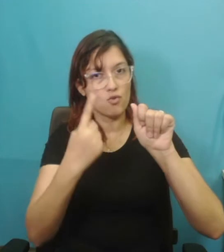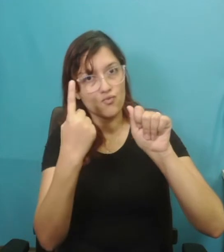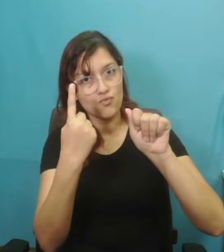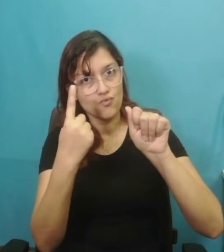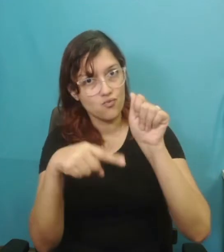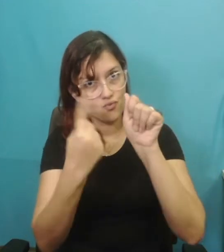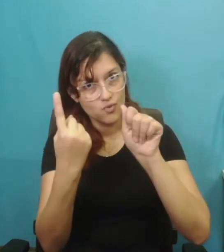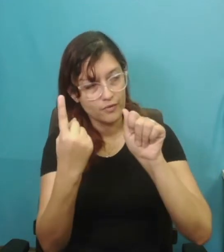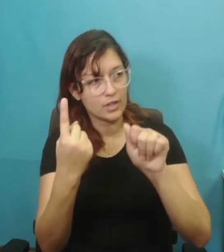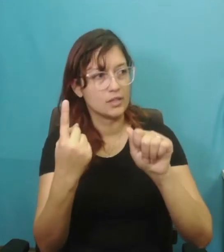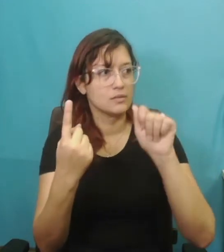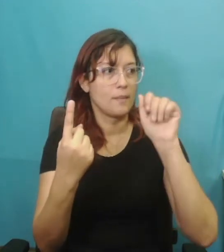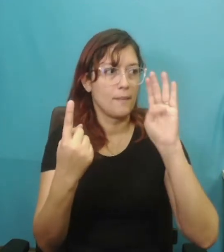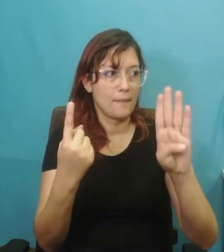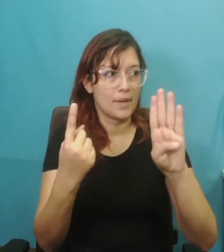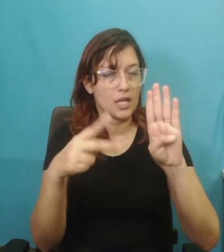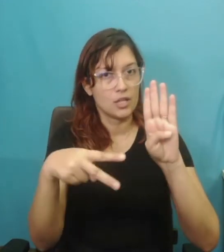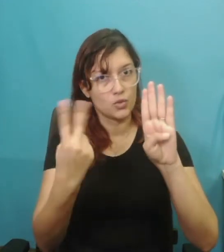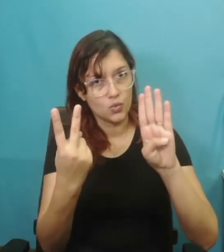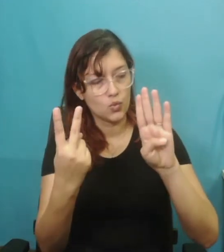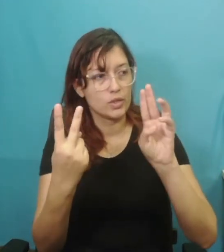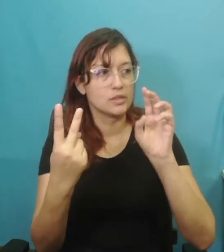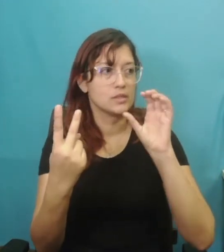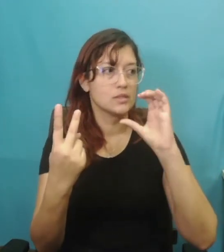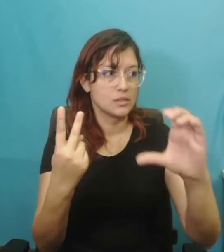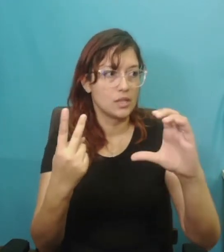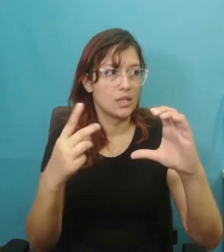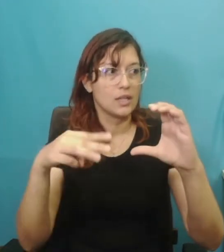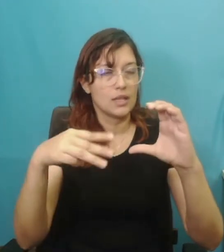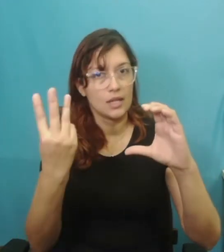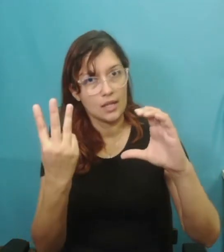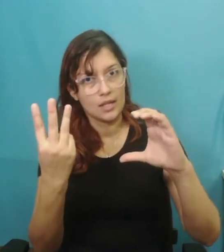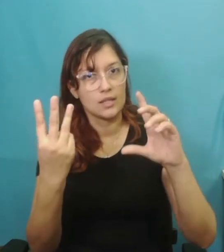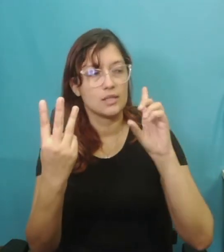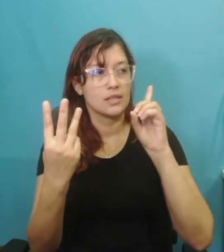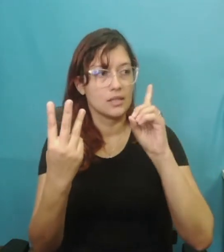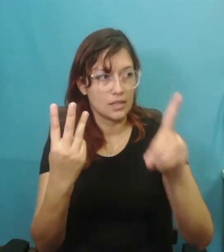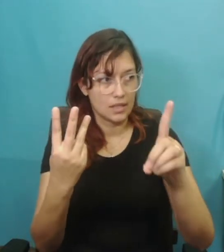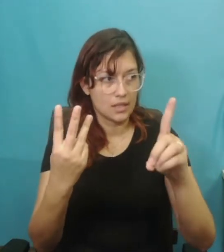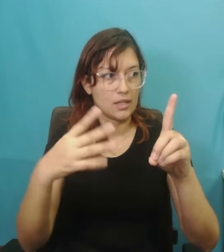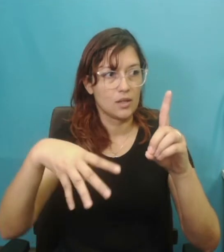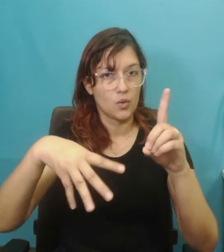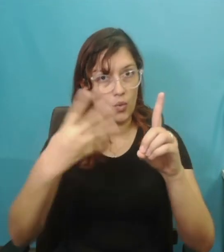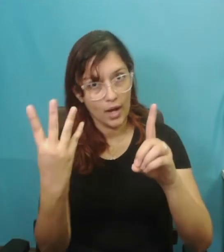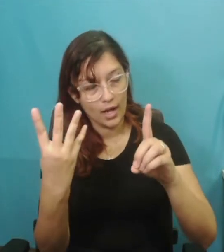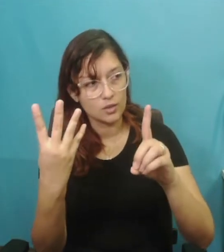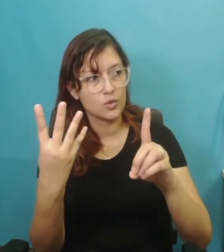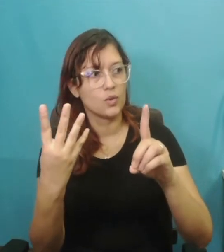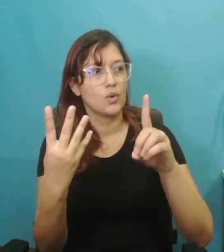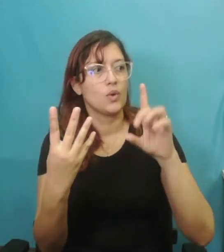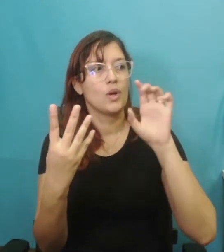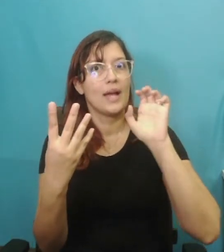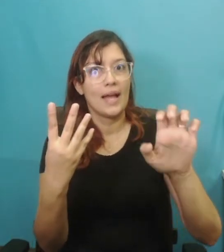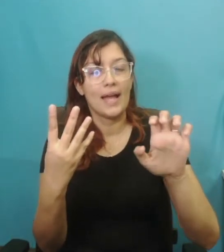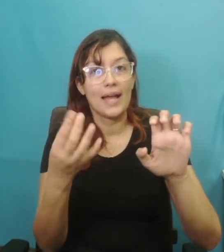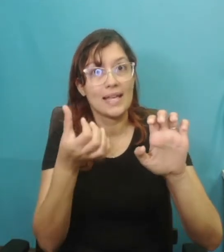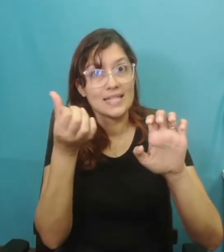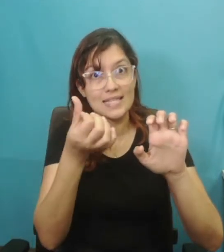movimento? 1 vez, 2 vezes, 3 vezes, 4 vezes ou 6